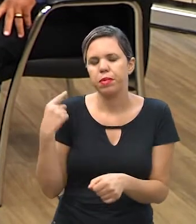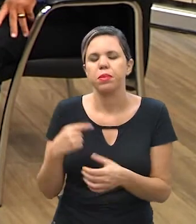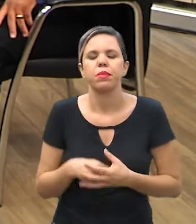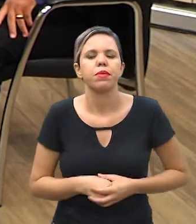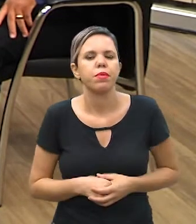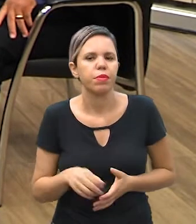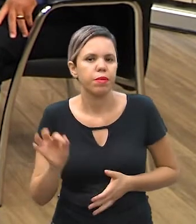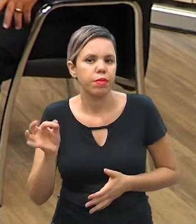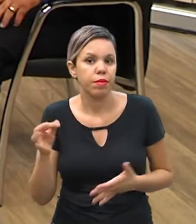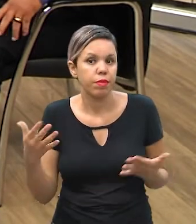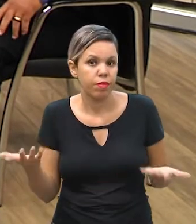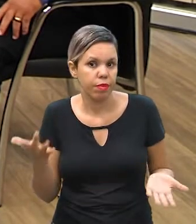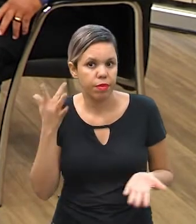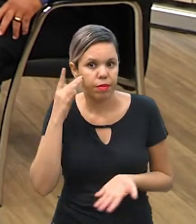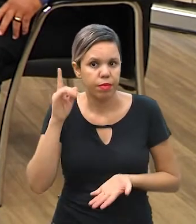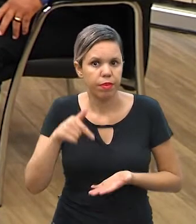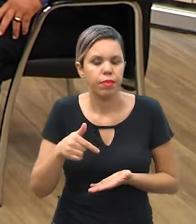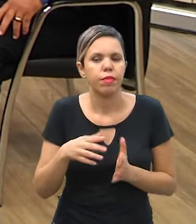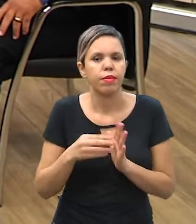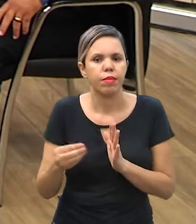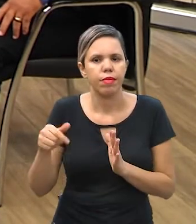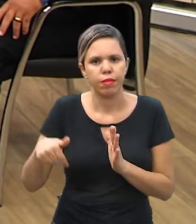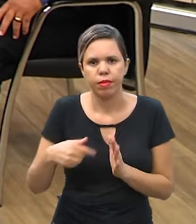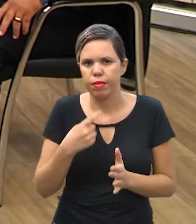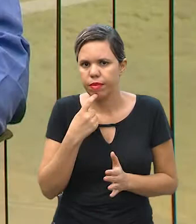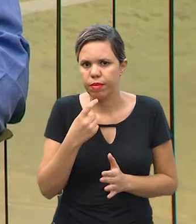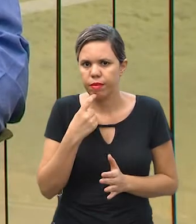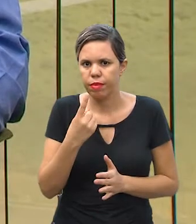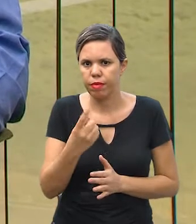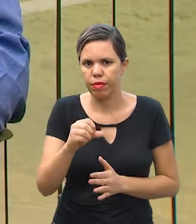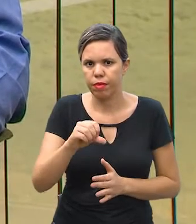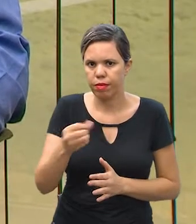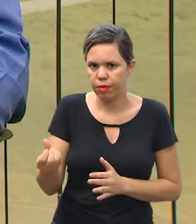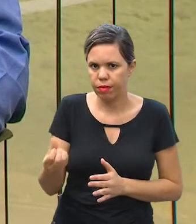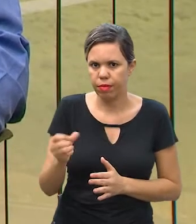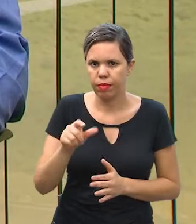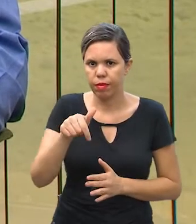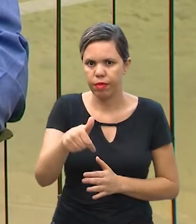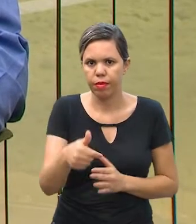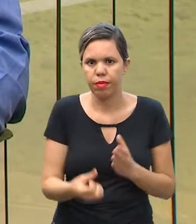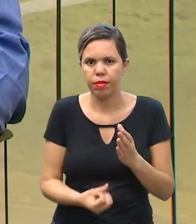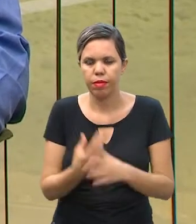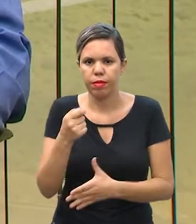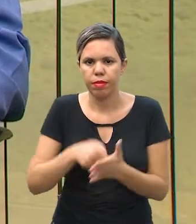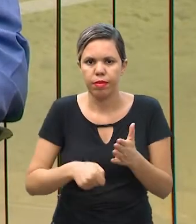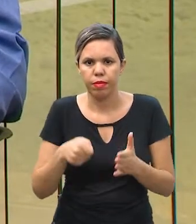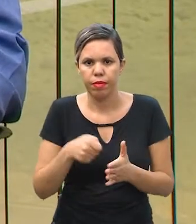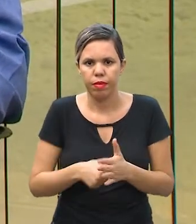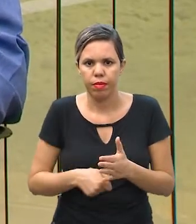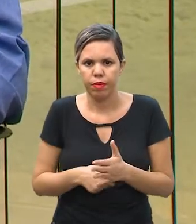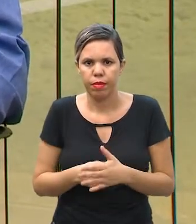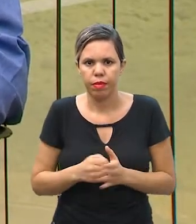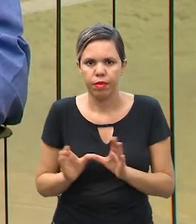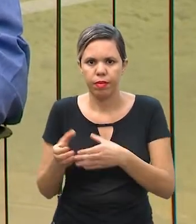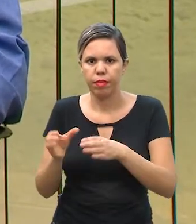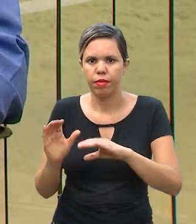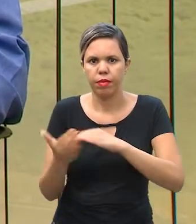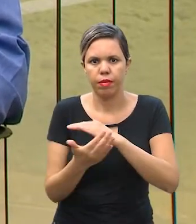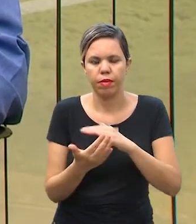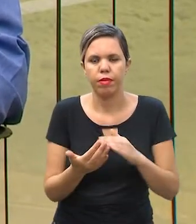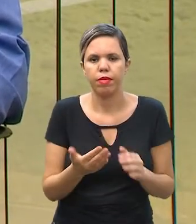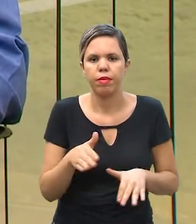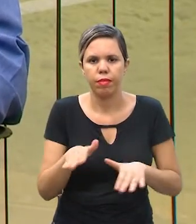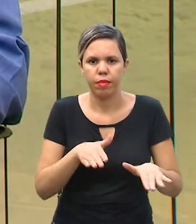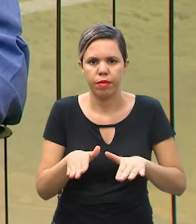fez. Exatamente. Mas eu acabei me filiando aqui em Campinas em 96, já depois de muito tempo de militância nas comunidades,